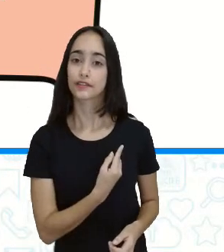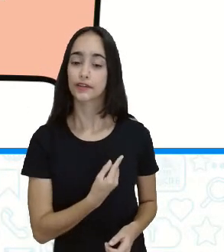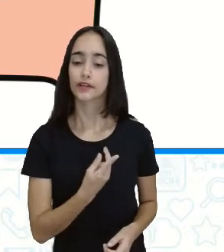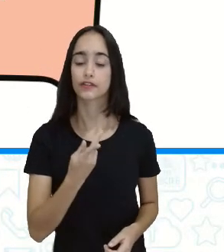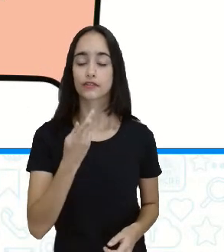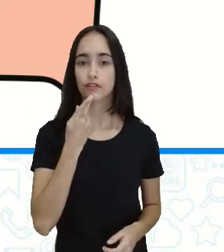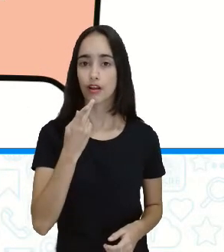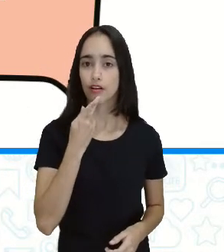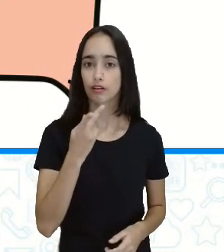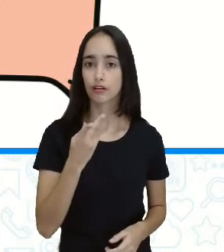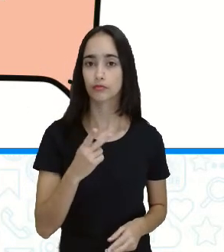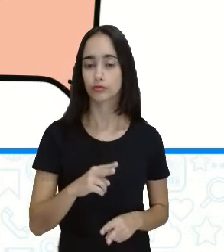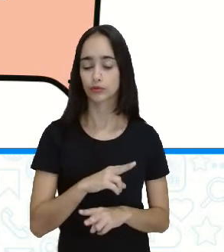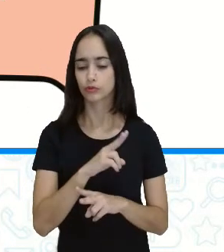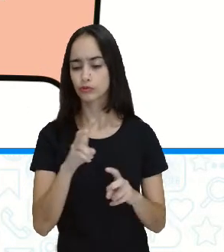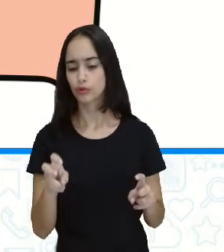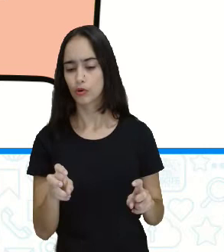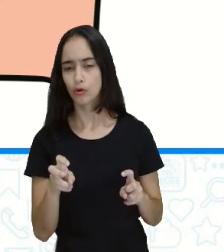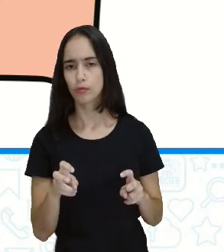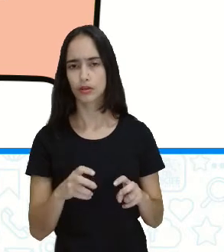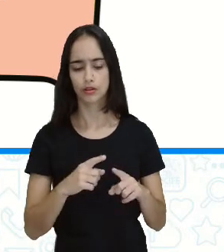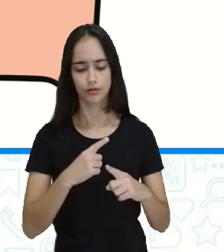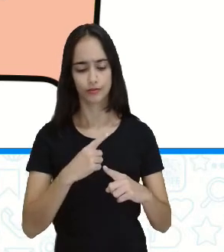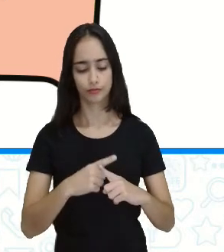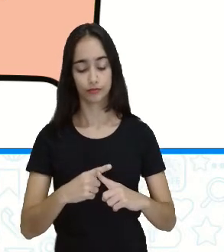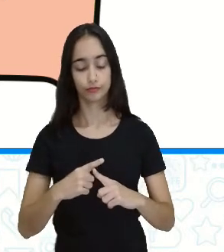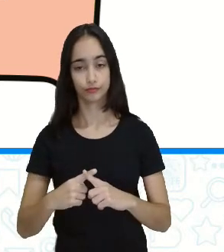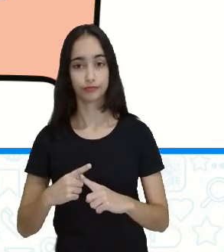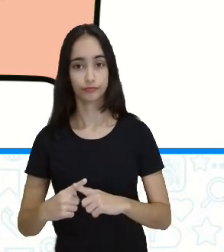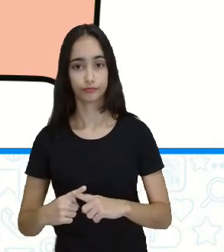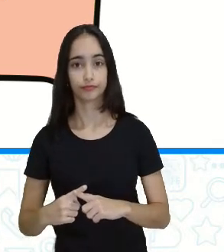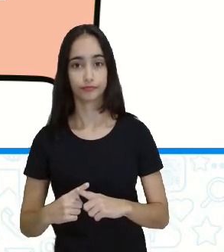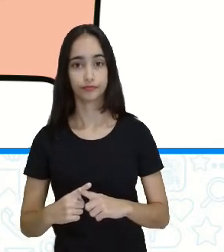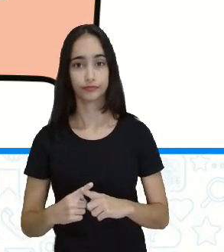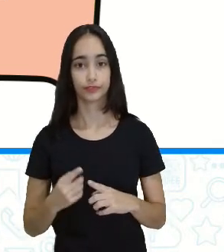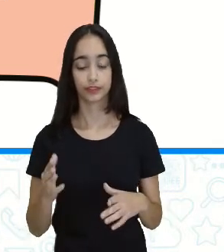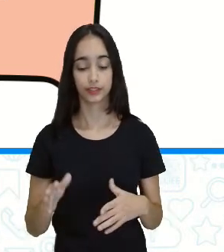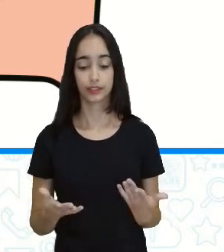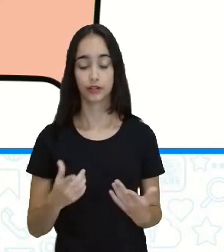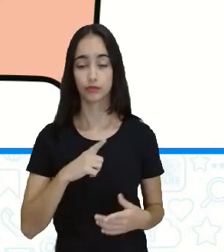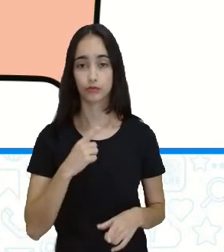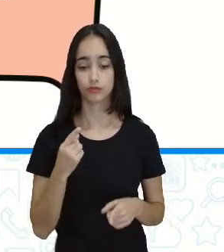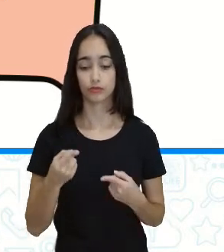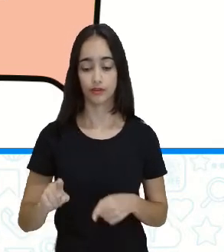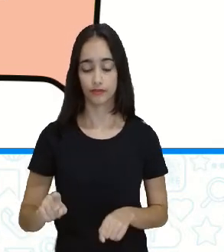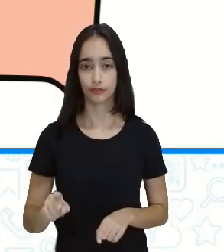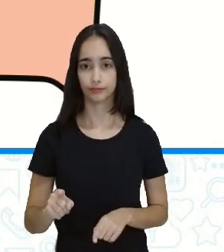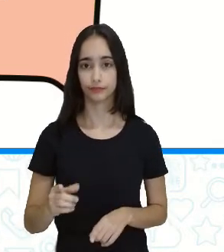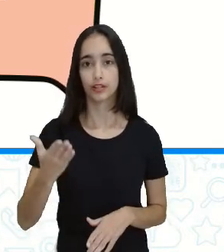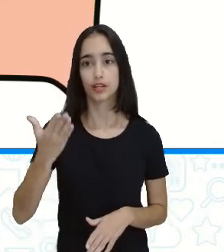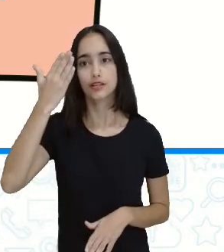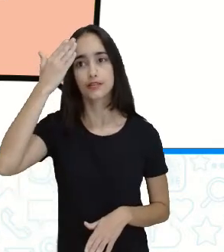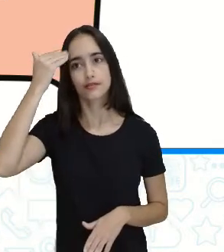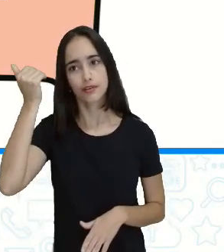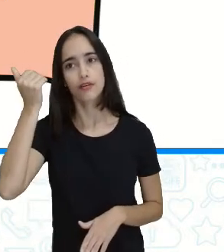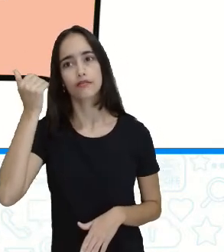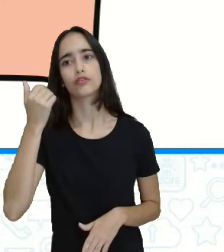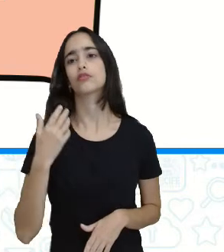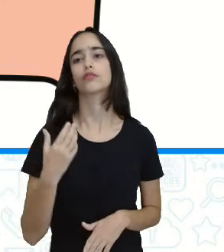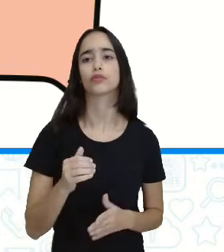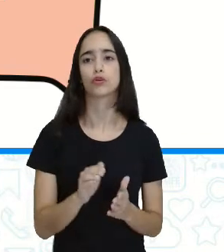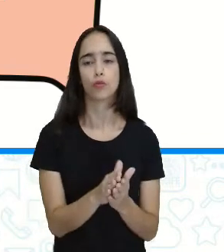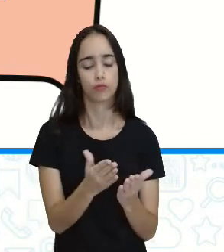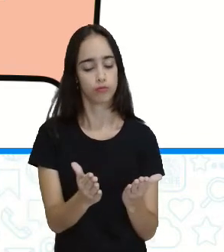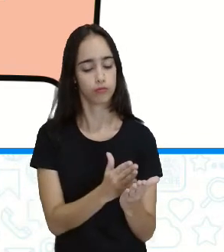de multiplicação. Então, eu deixei como desafio esse problema. Sabendo que o álbum de figurinhas de